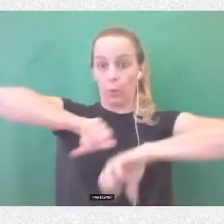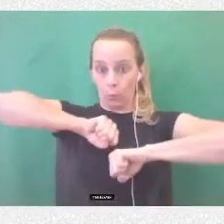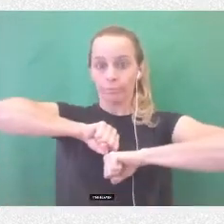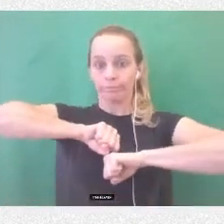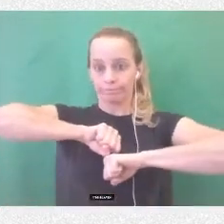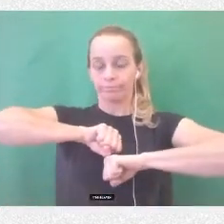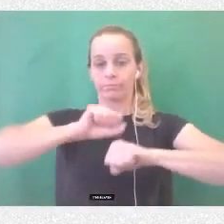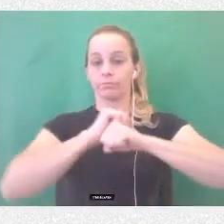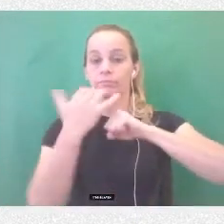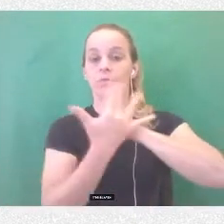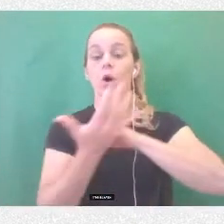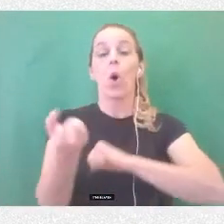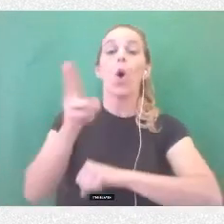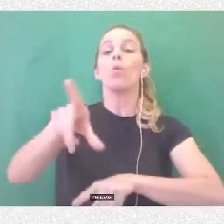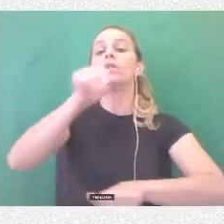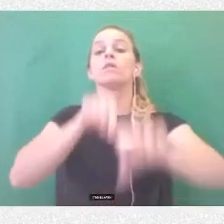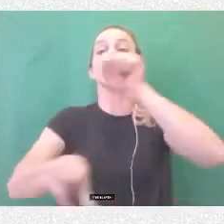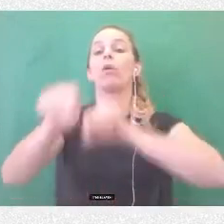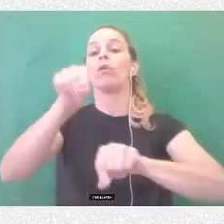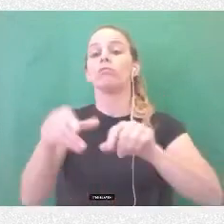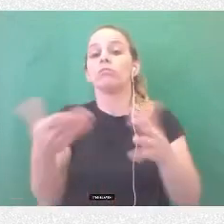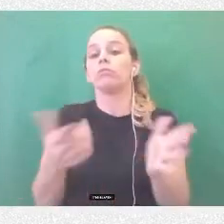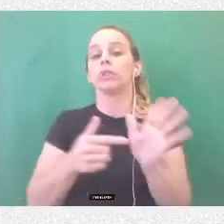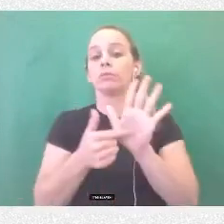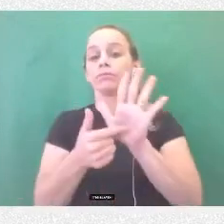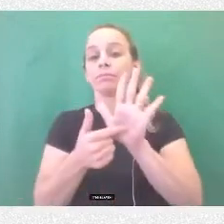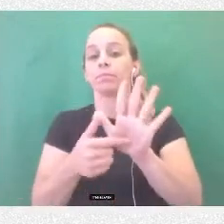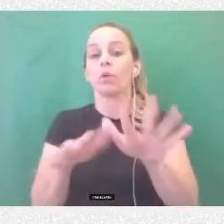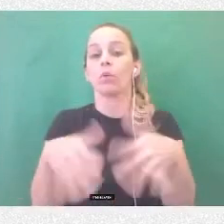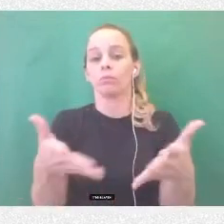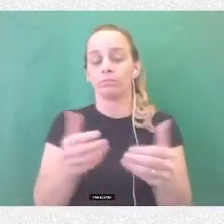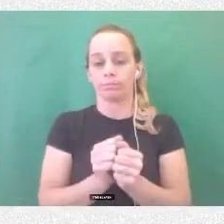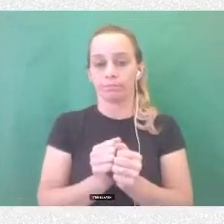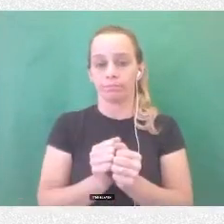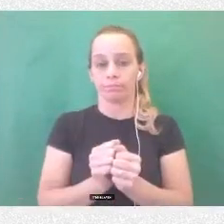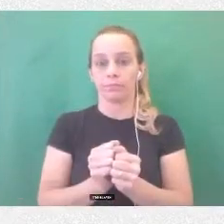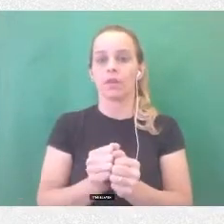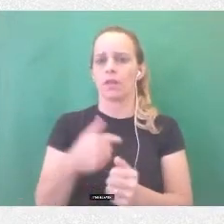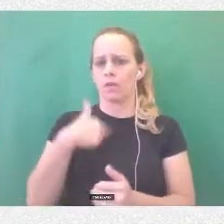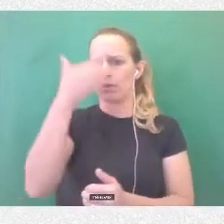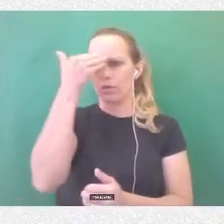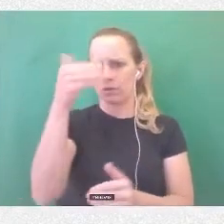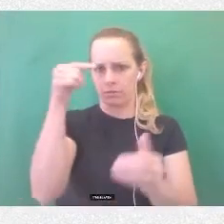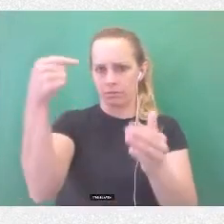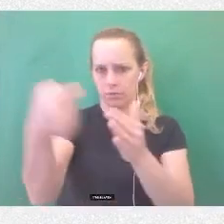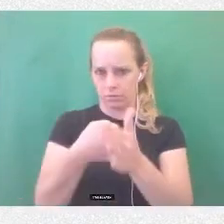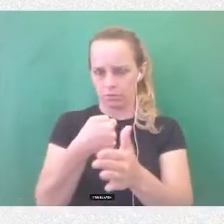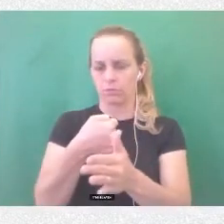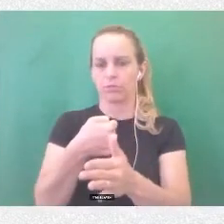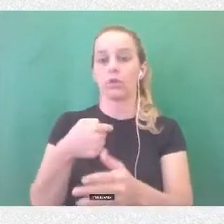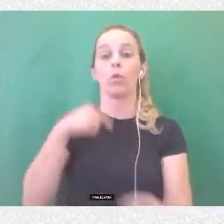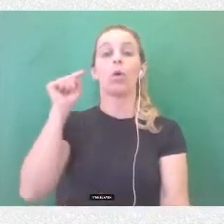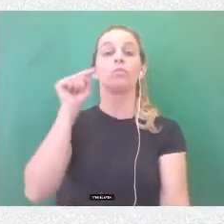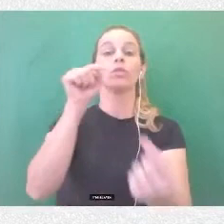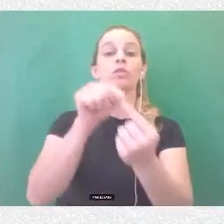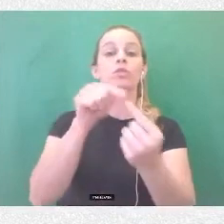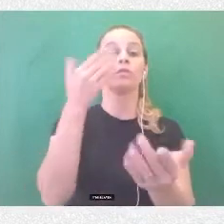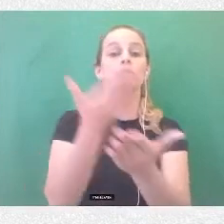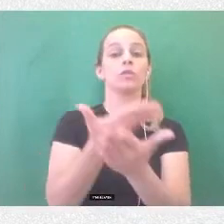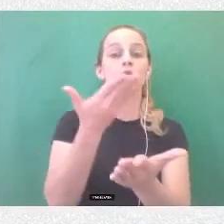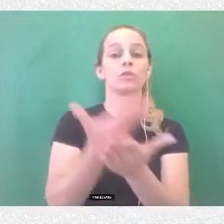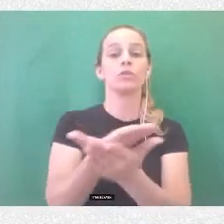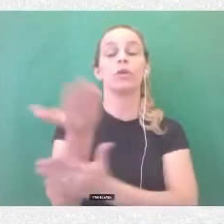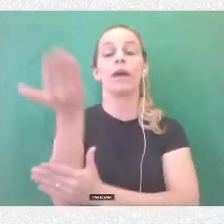grupo? Eu agradeço pela pergunta. Então, um dos grandes objetivos do estudo é